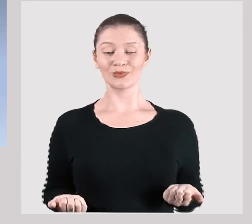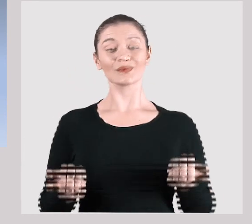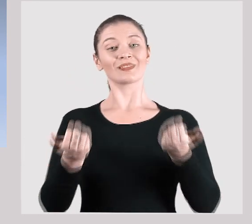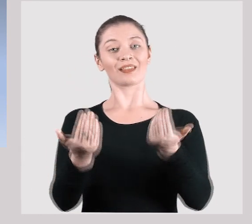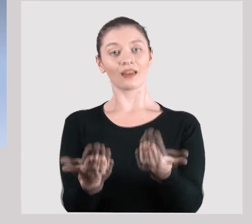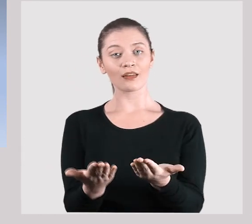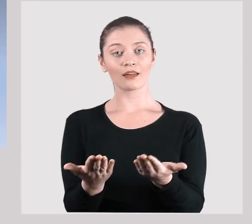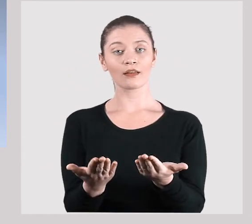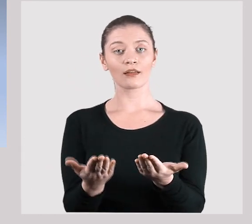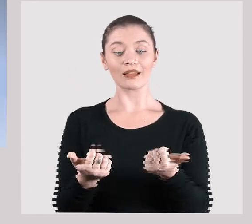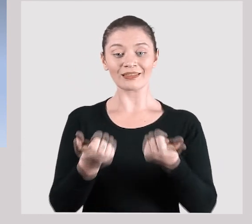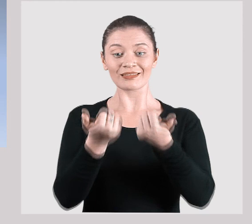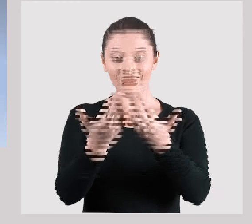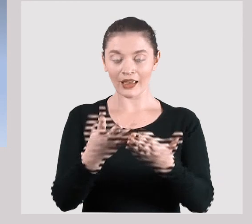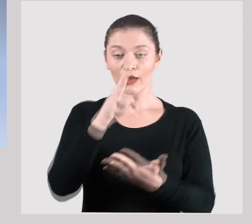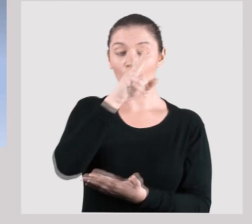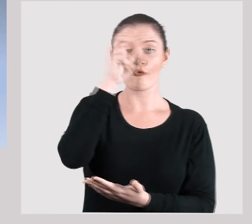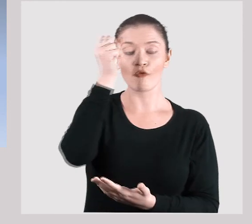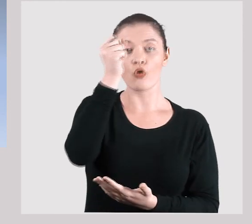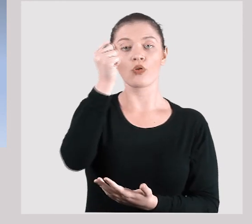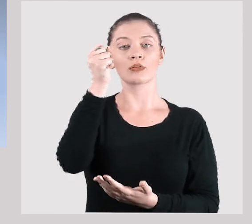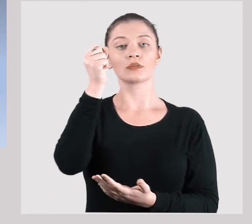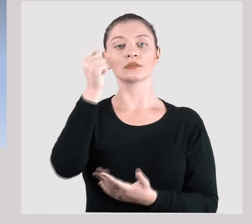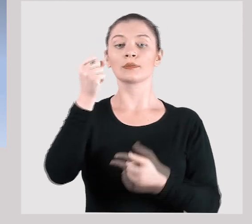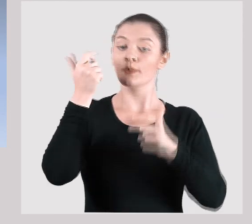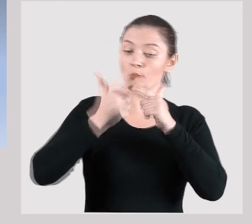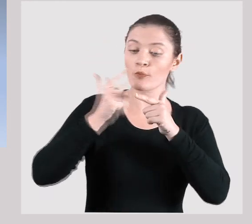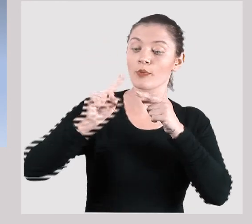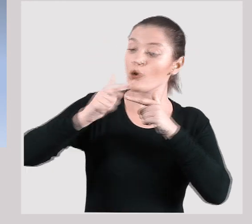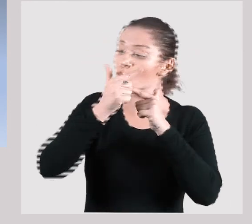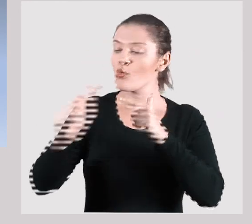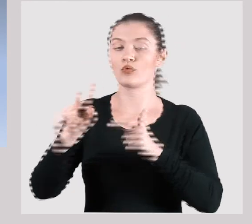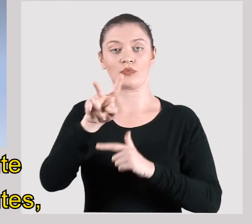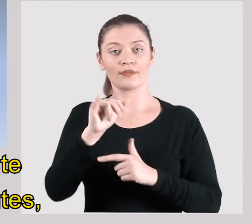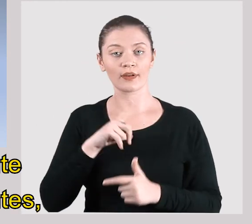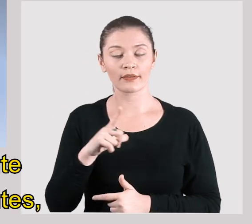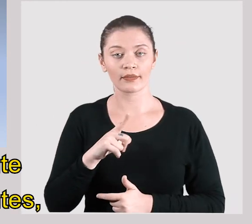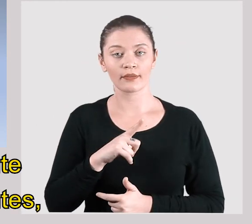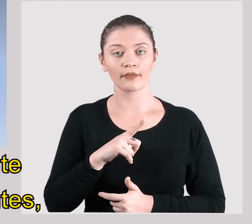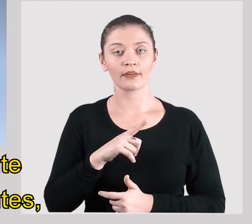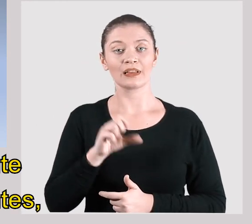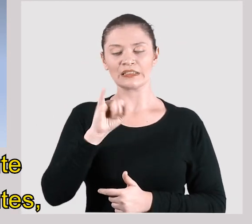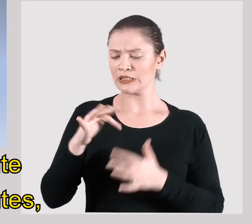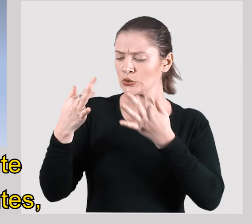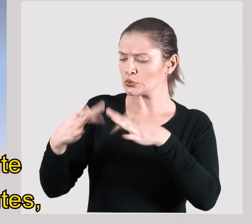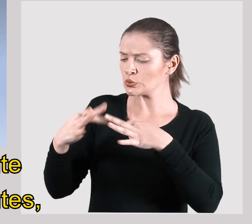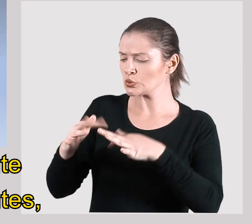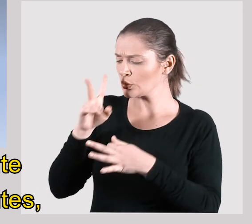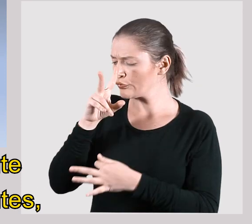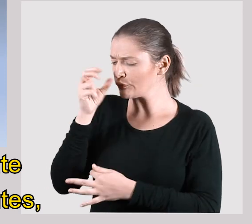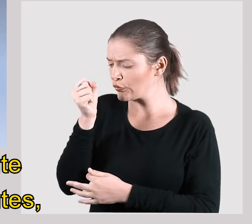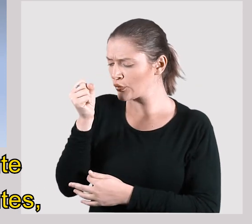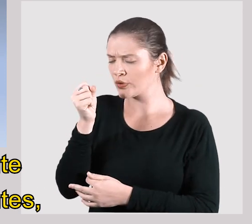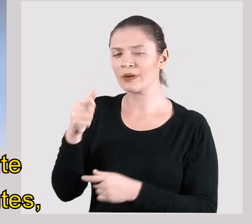pessoa ficar mais forte para outras vicissitudes que vão vir. Não é? Então, Se a dor está muito forte, a gente